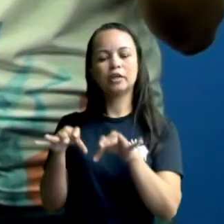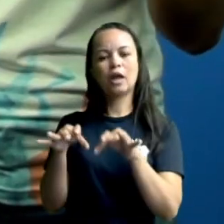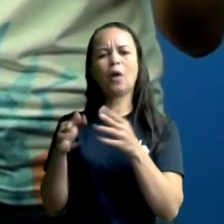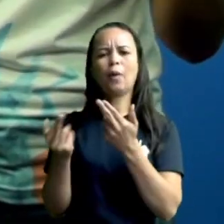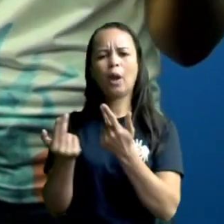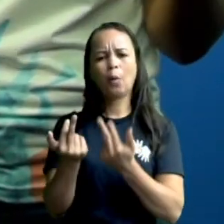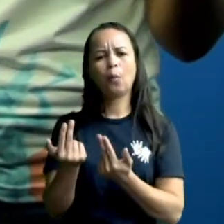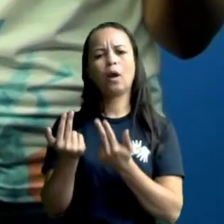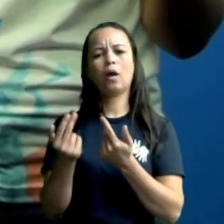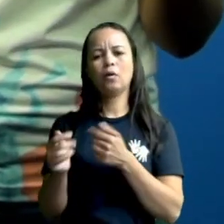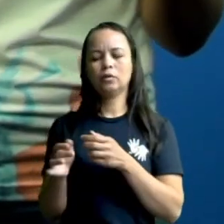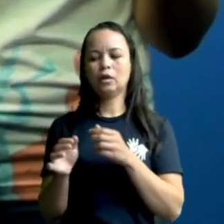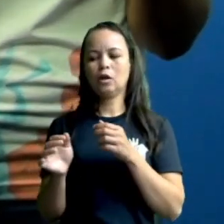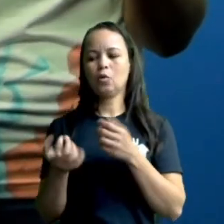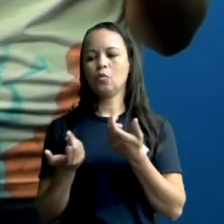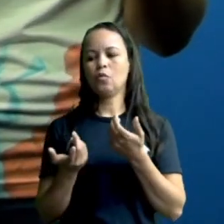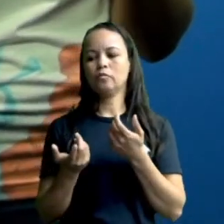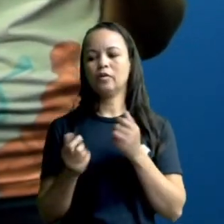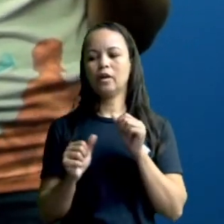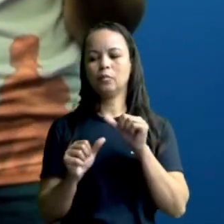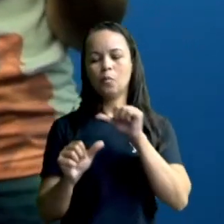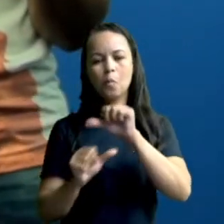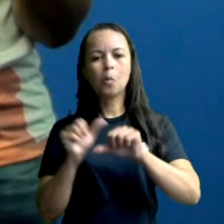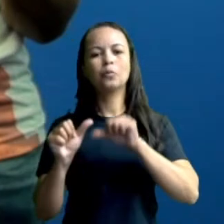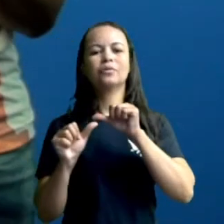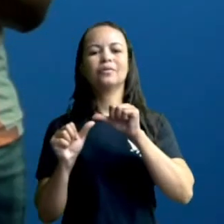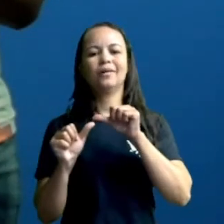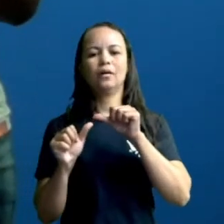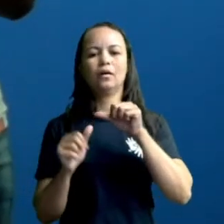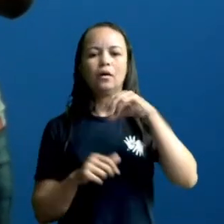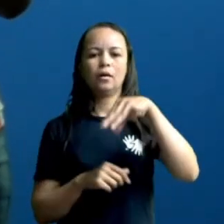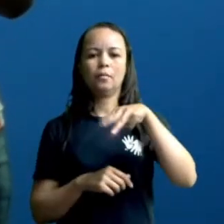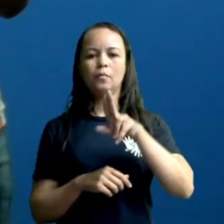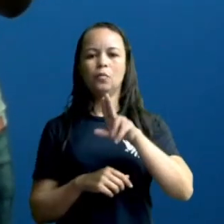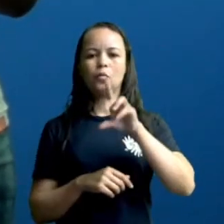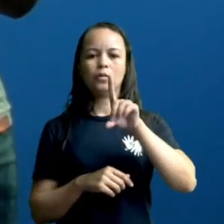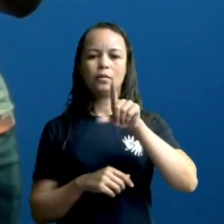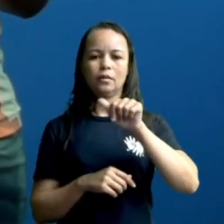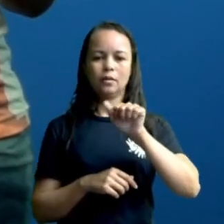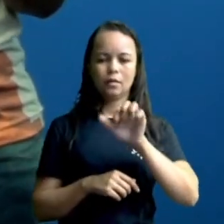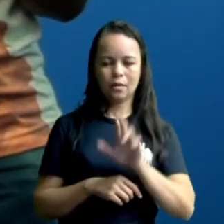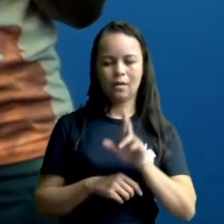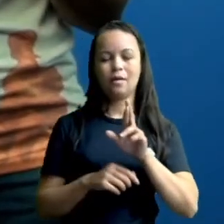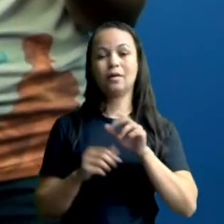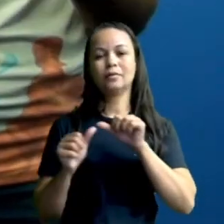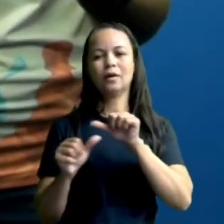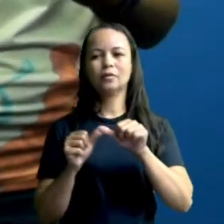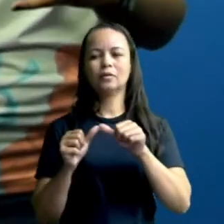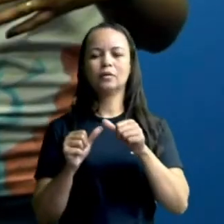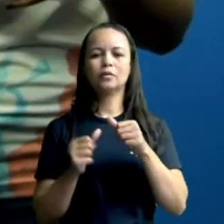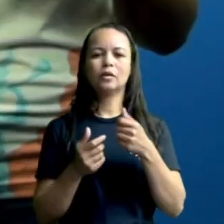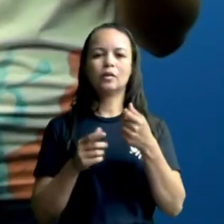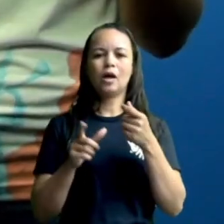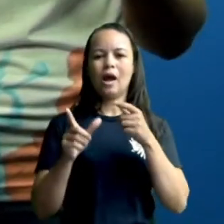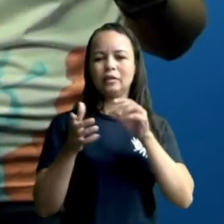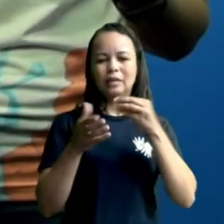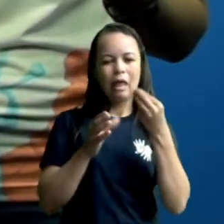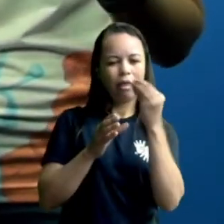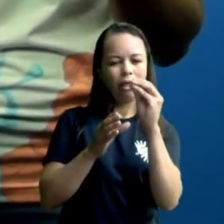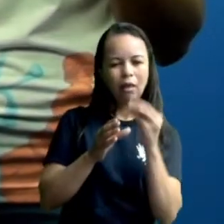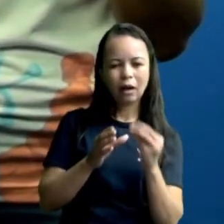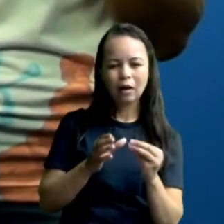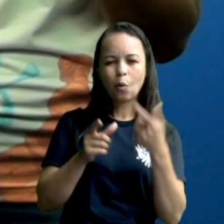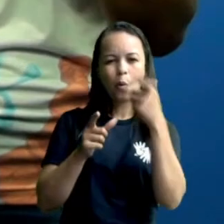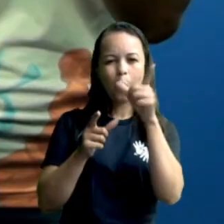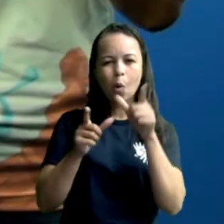verbo mudar e aí a gente só acrescenta a terminação. A gente não precisa tirar nem pôr nenhuma letra. Eu estou repetindo